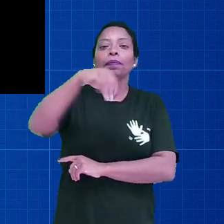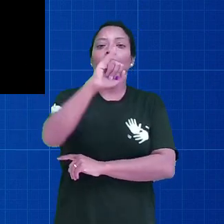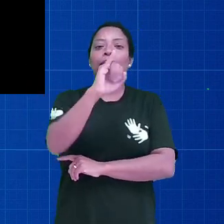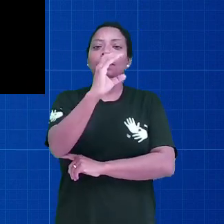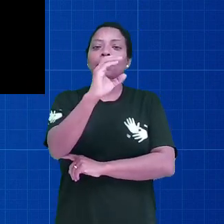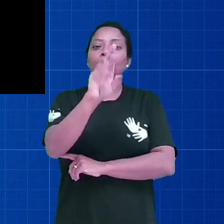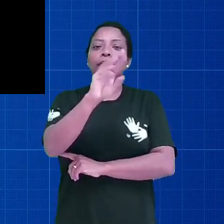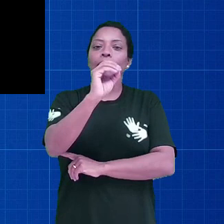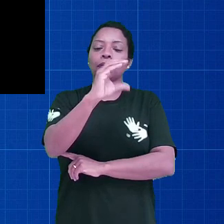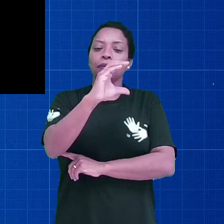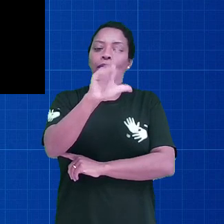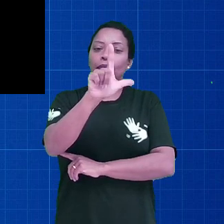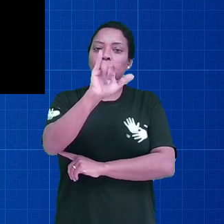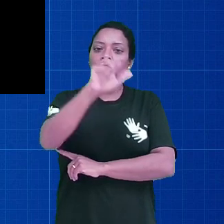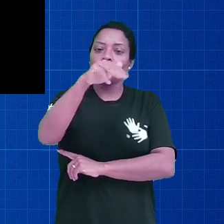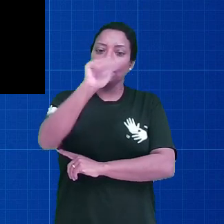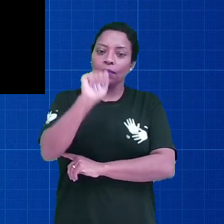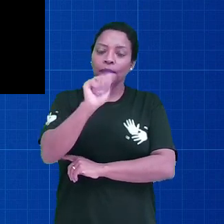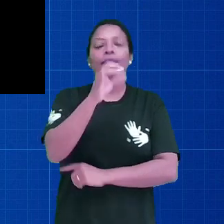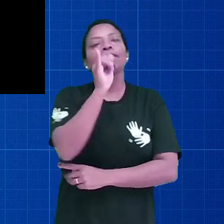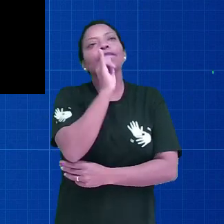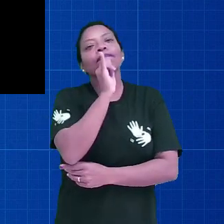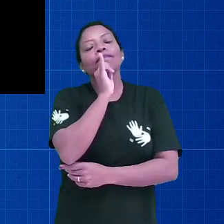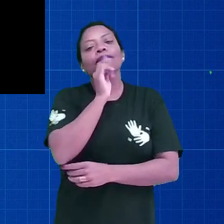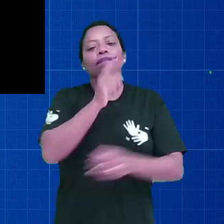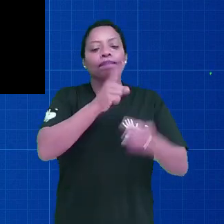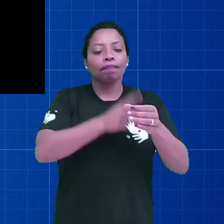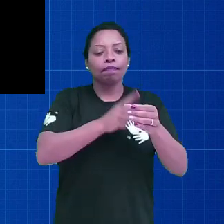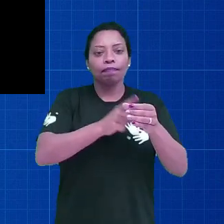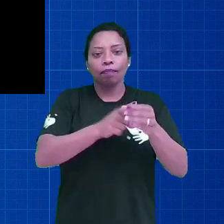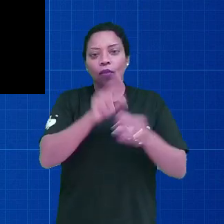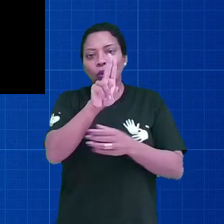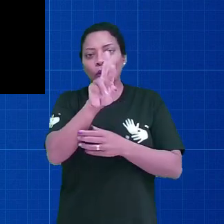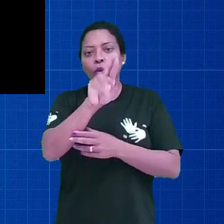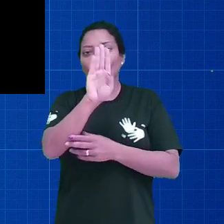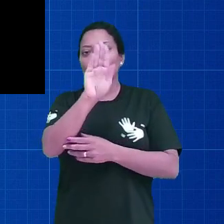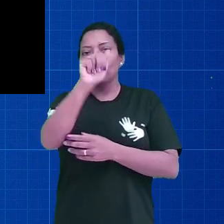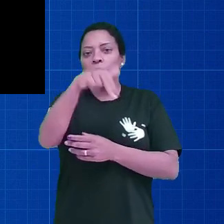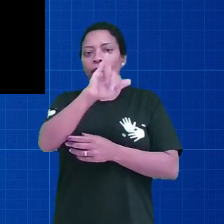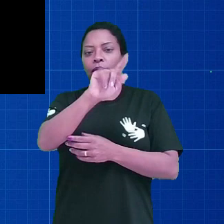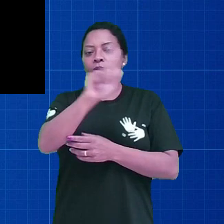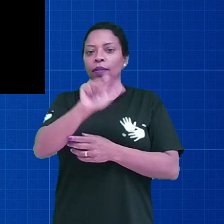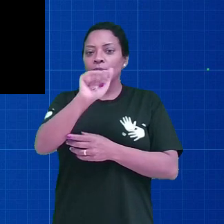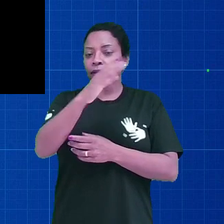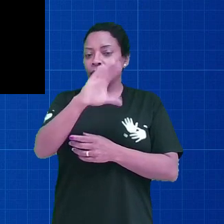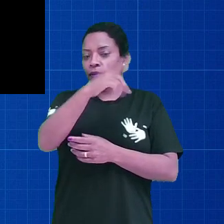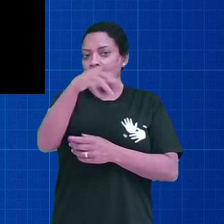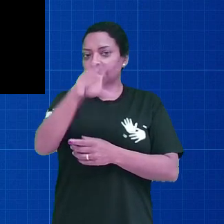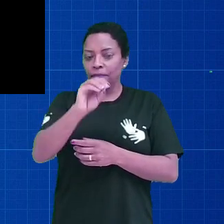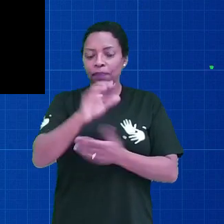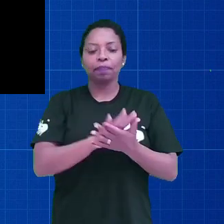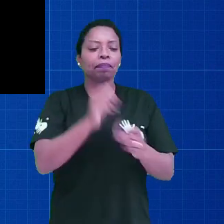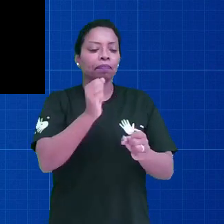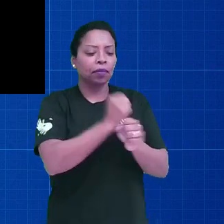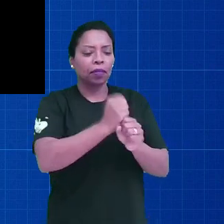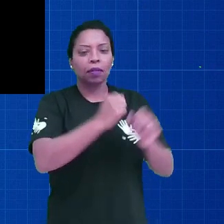Então, por exemplo, aqui, ó, vamos pegar a urbanização. Pouca gente fala da urbanização, mas é uma das principais causas de perda